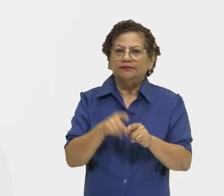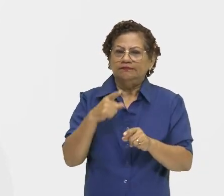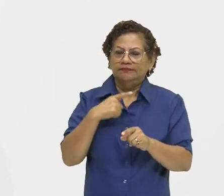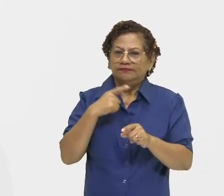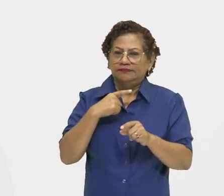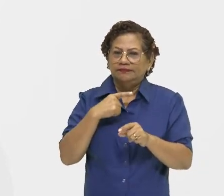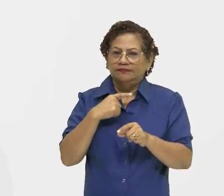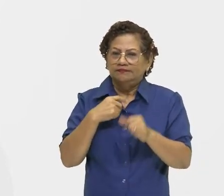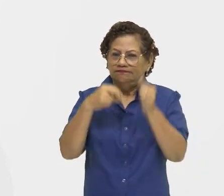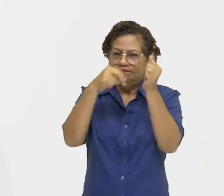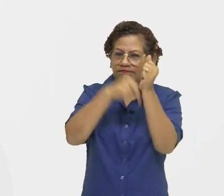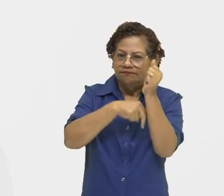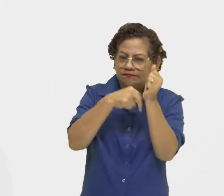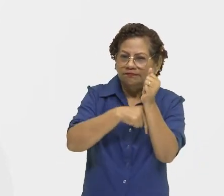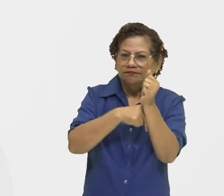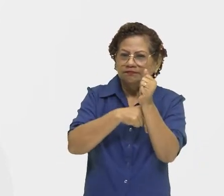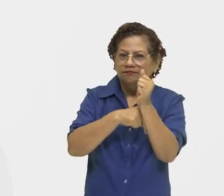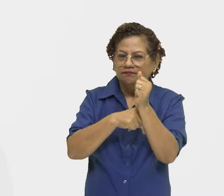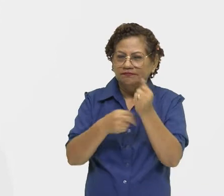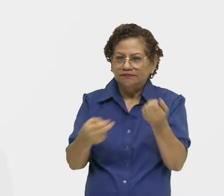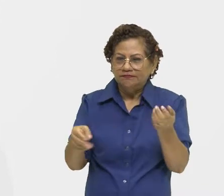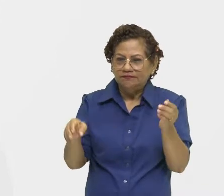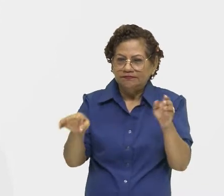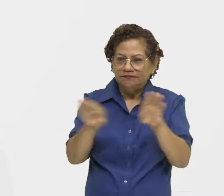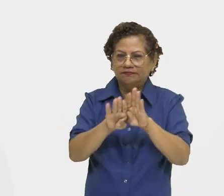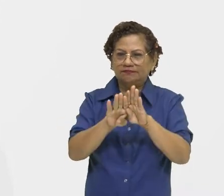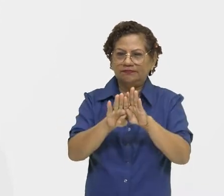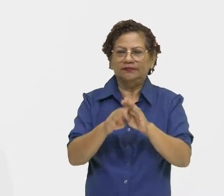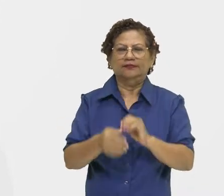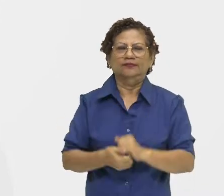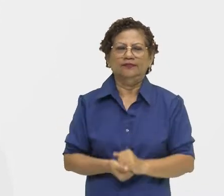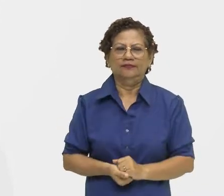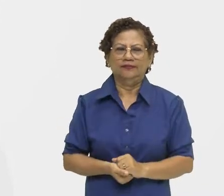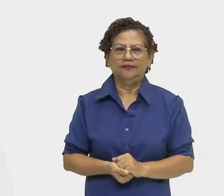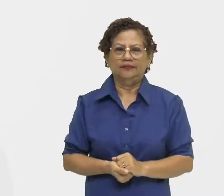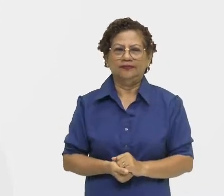impenetrável. Vamos ver aqui as nossas pirâmides? Né? Então, olha só.